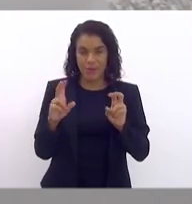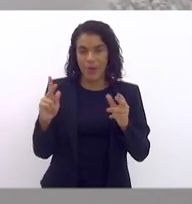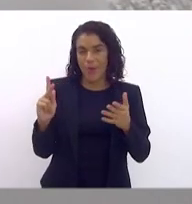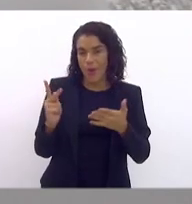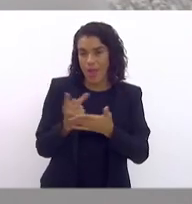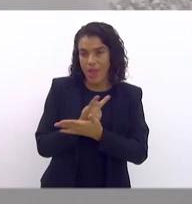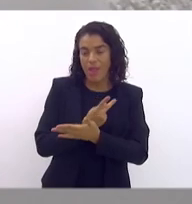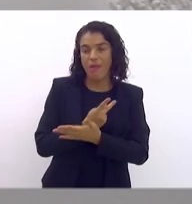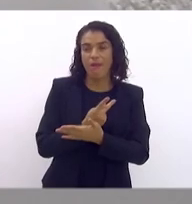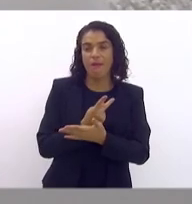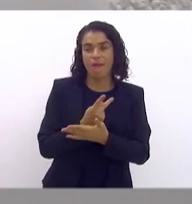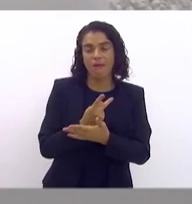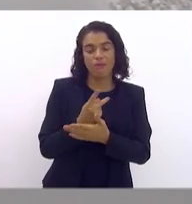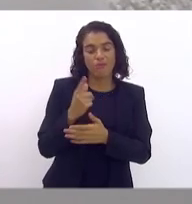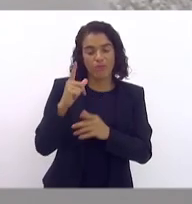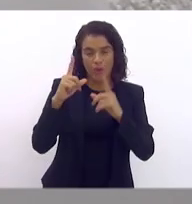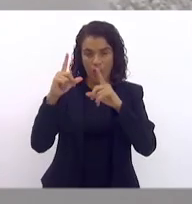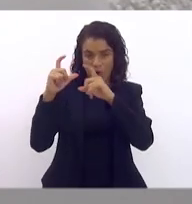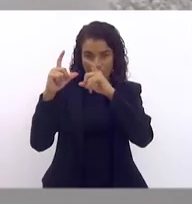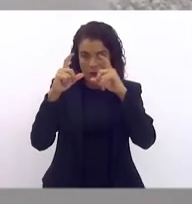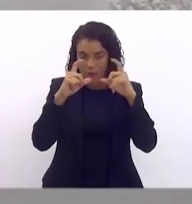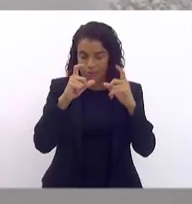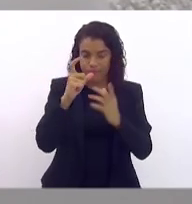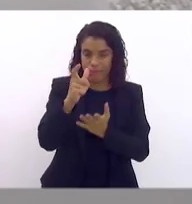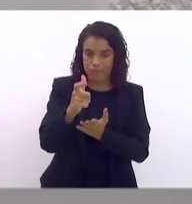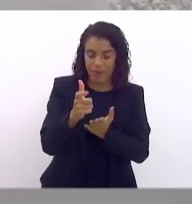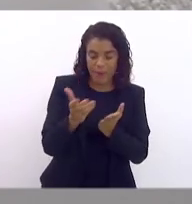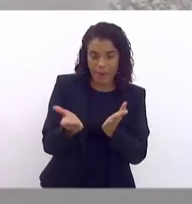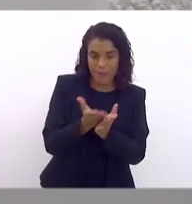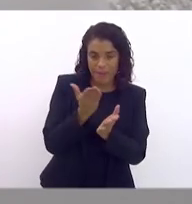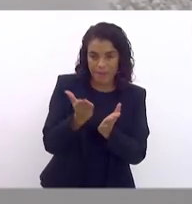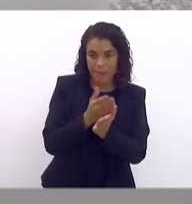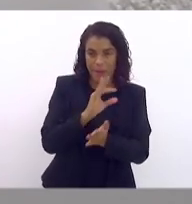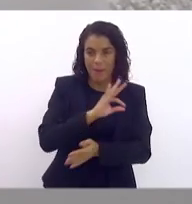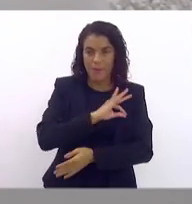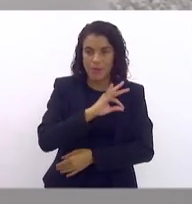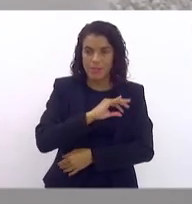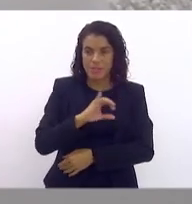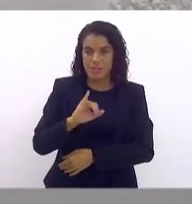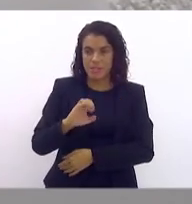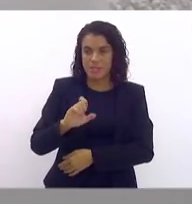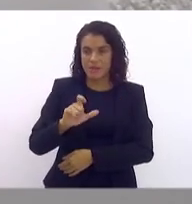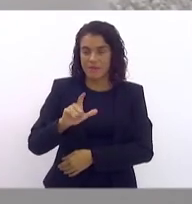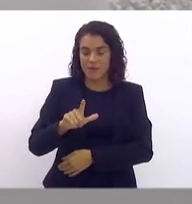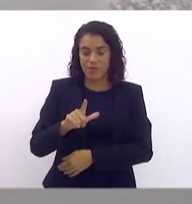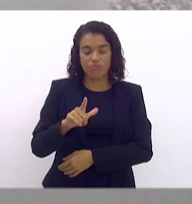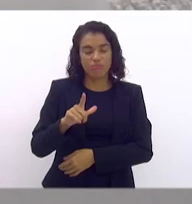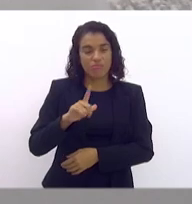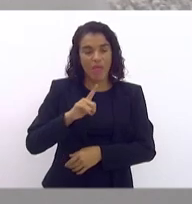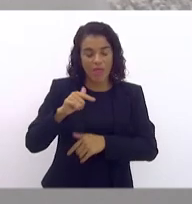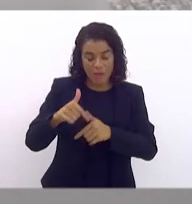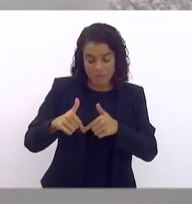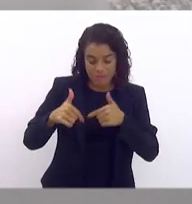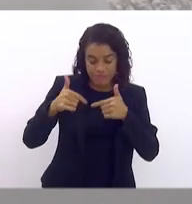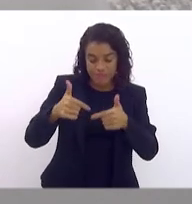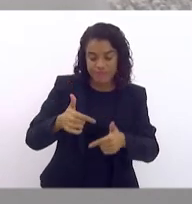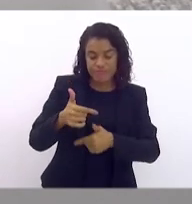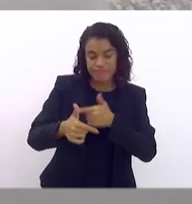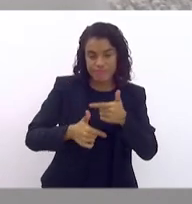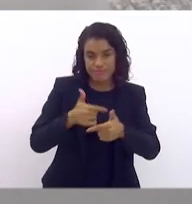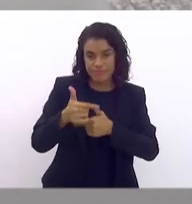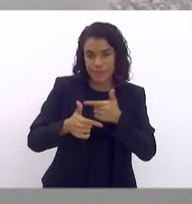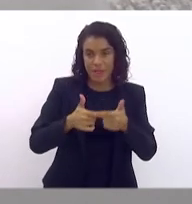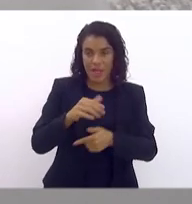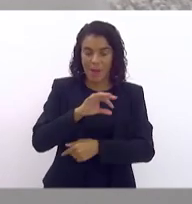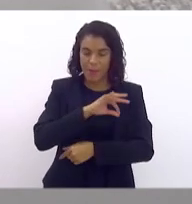no curso de reconhecimentos fotográficos em sede policial como a Polícia Civil tem encarado essa questão eh inicialmente a Polícia